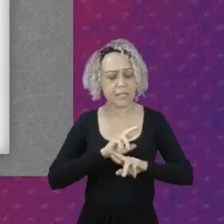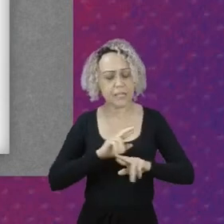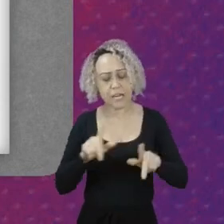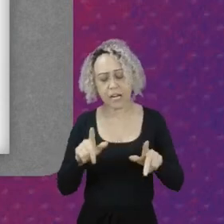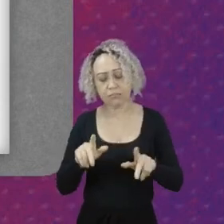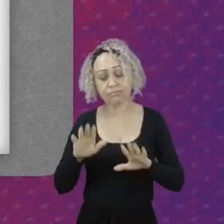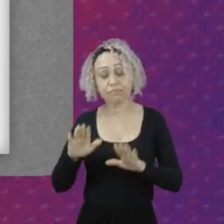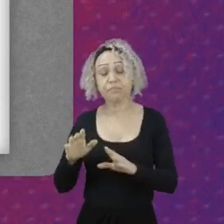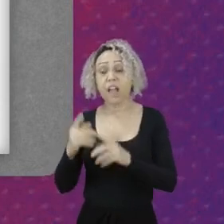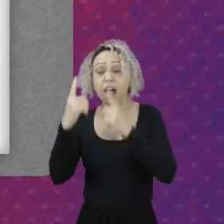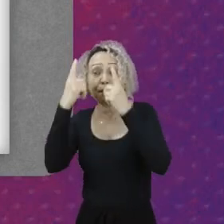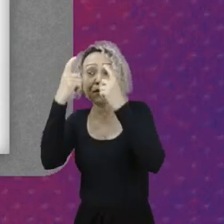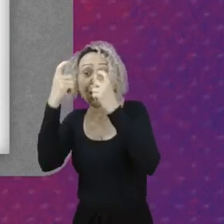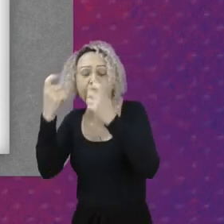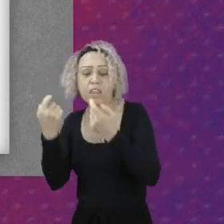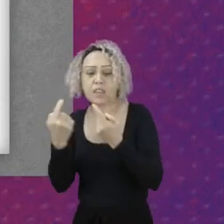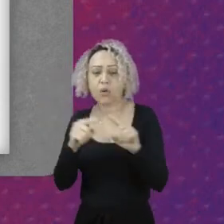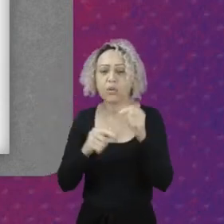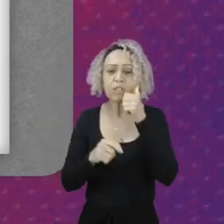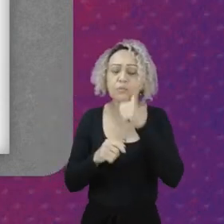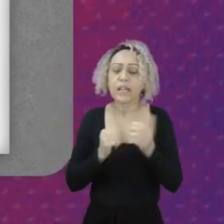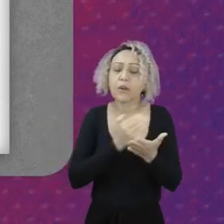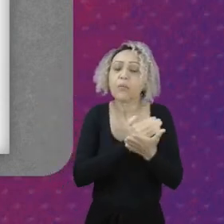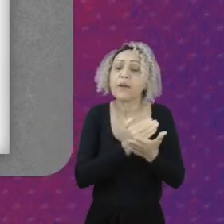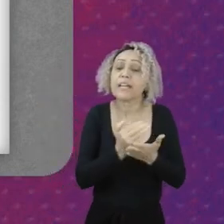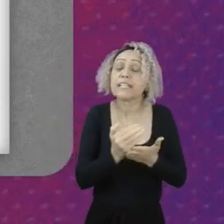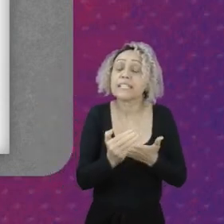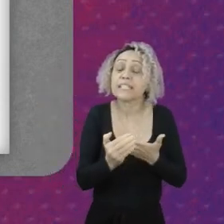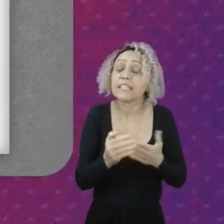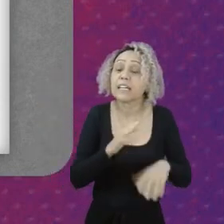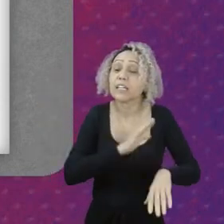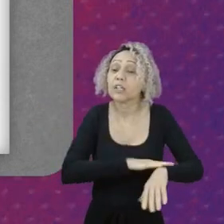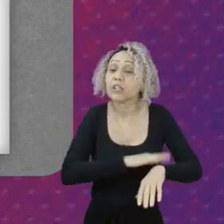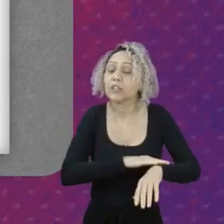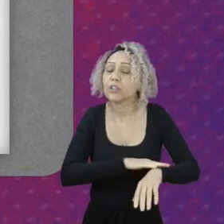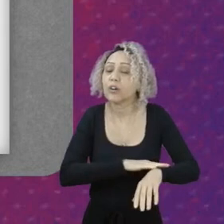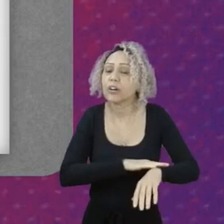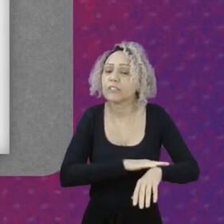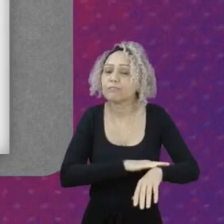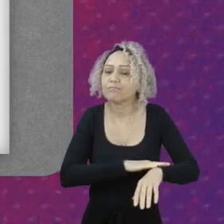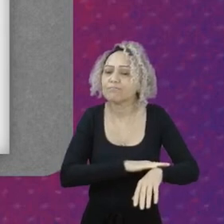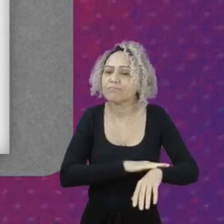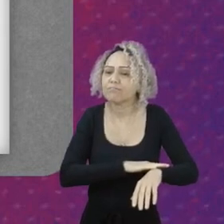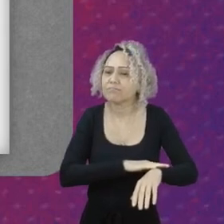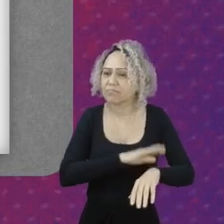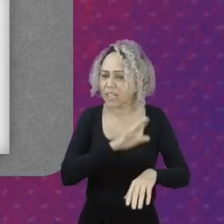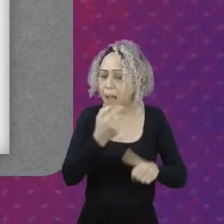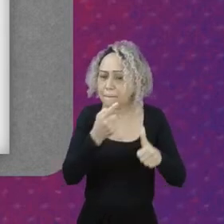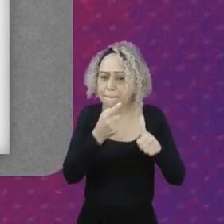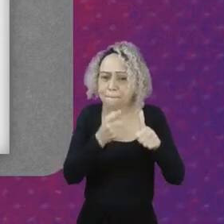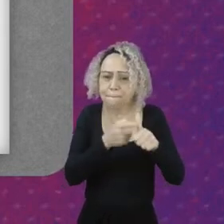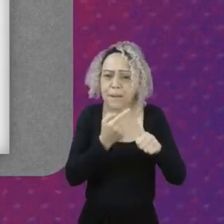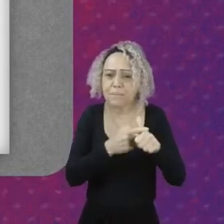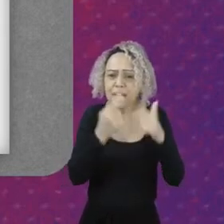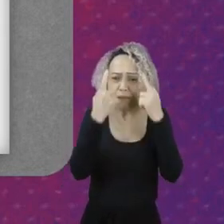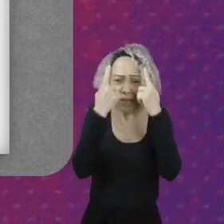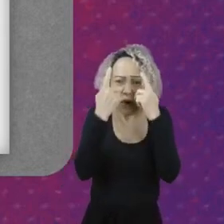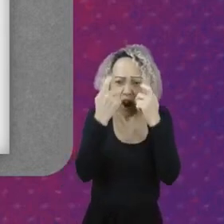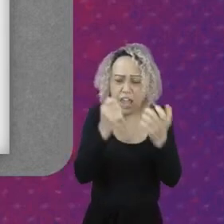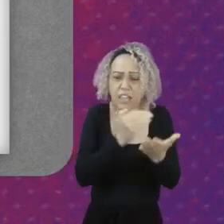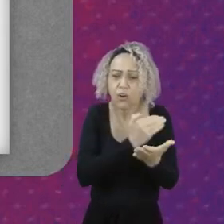nos noticiários, na internet. Essa não é a primeira forma de violência. A primeira forma de violência